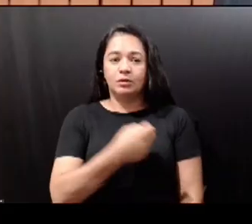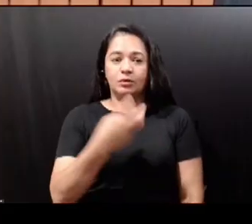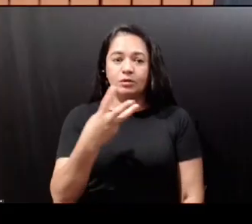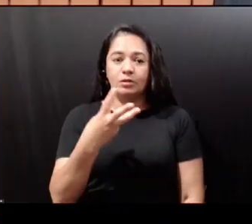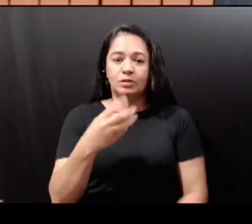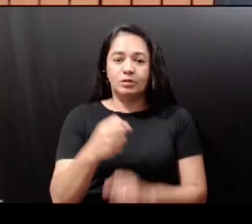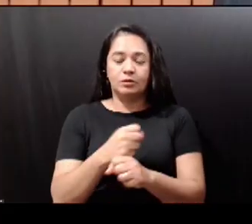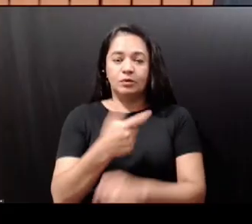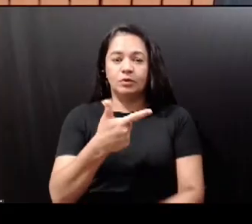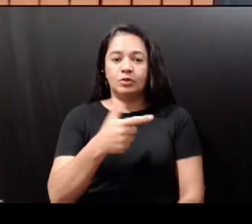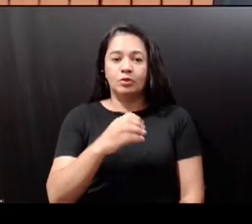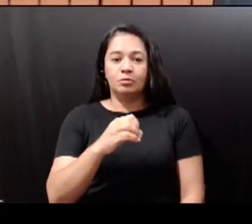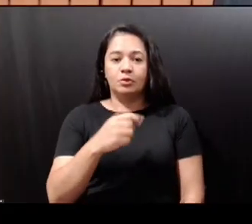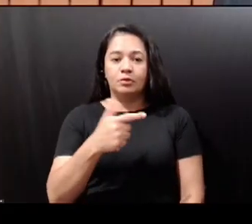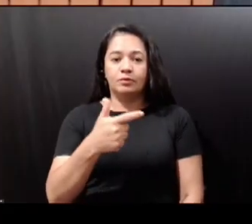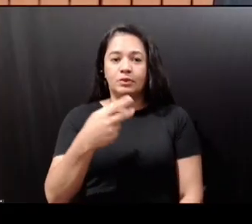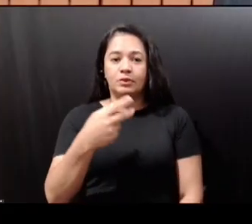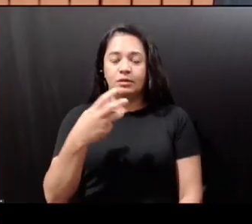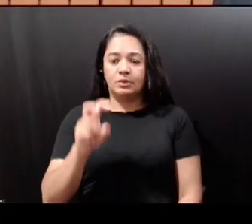processo